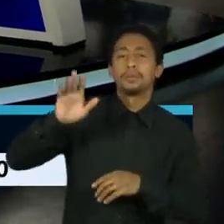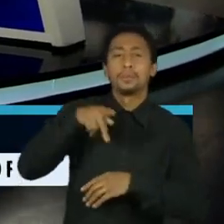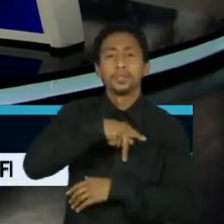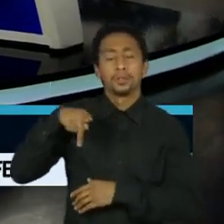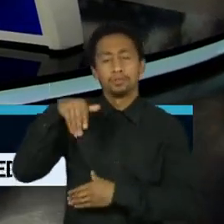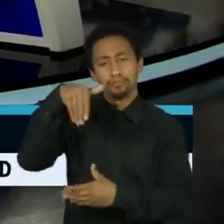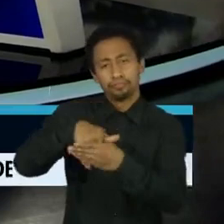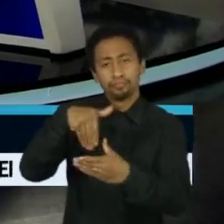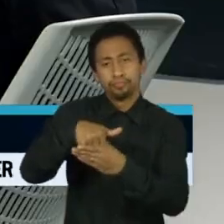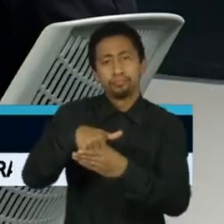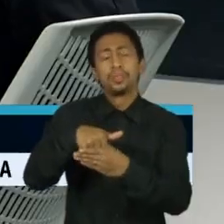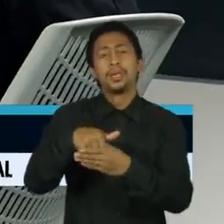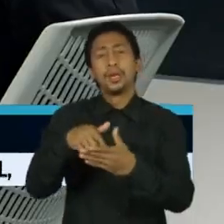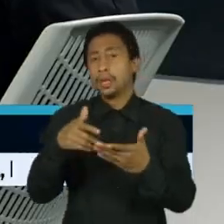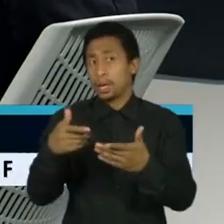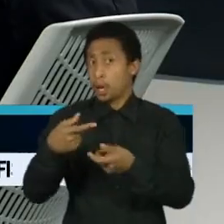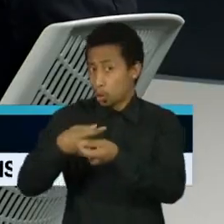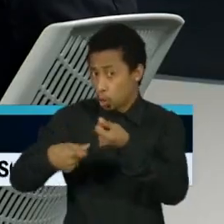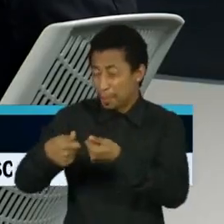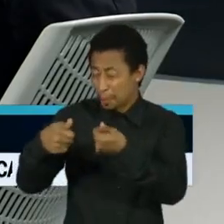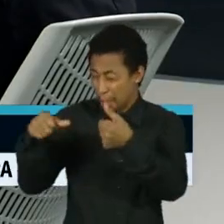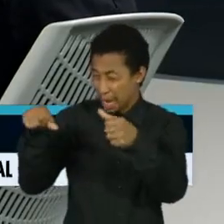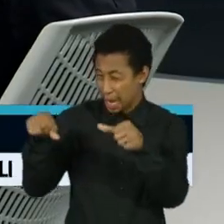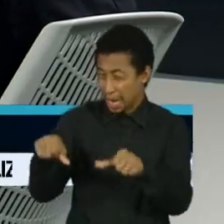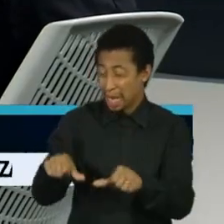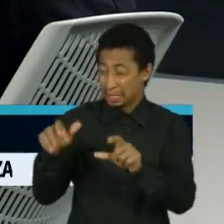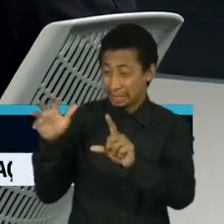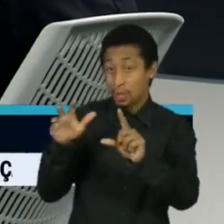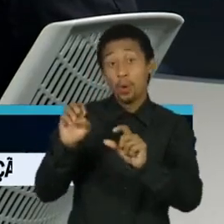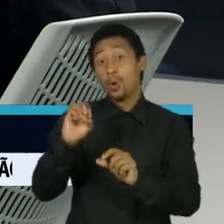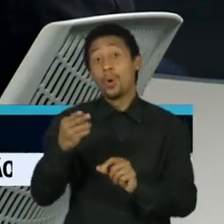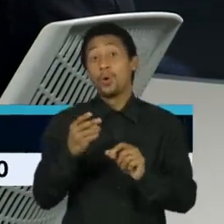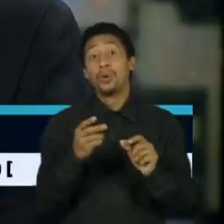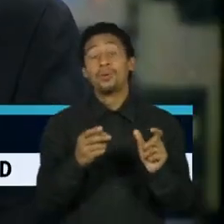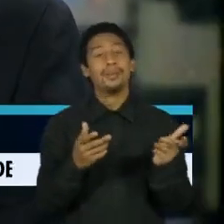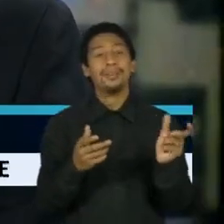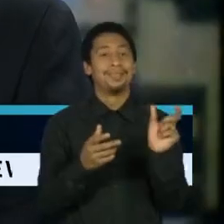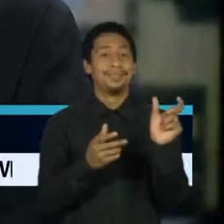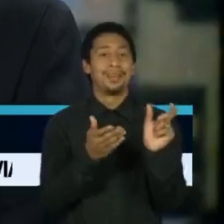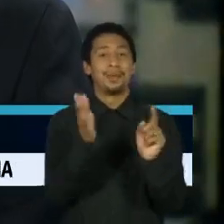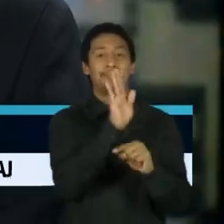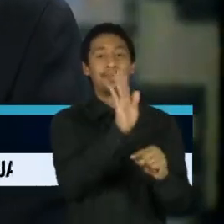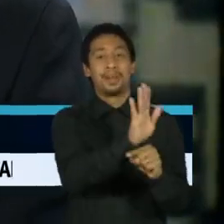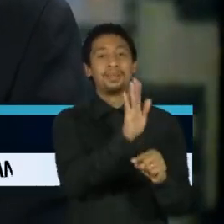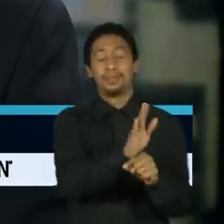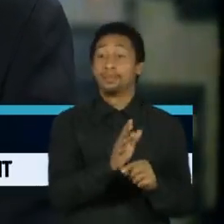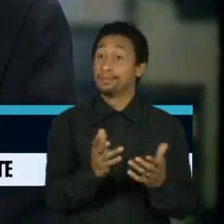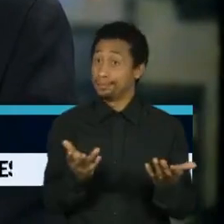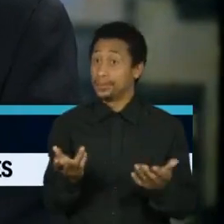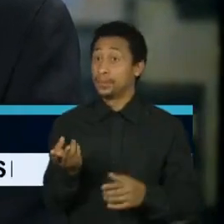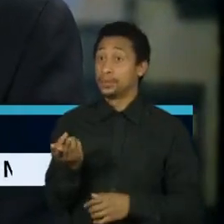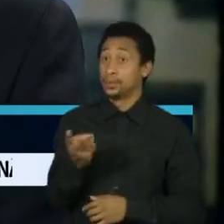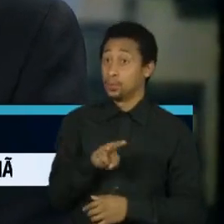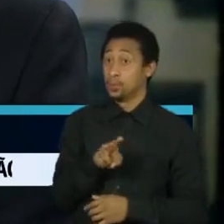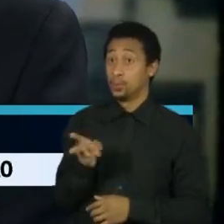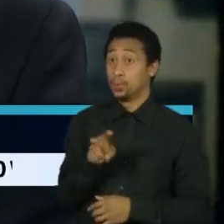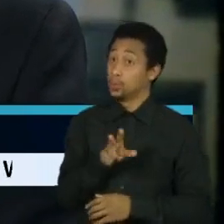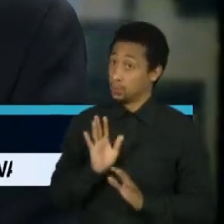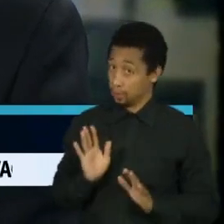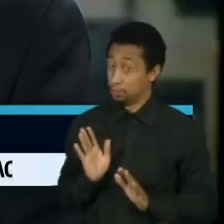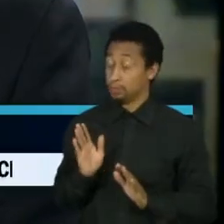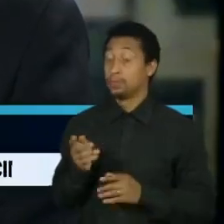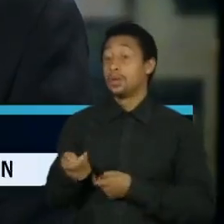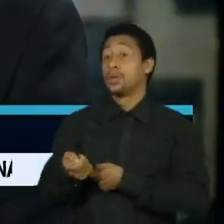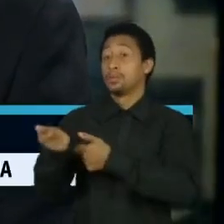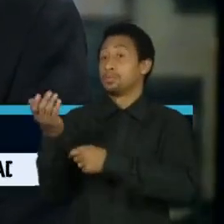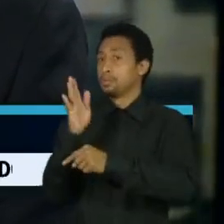que tem castigado o país, os brasileiros, ou o Auxílio Brasil? Eu acho que os dois, né? Quer dizer, eu acho que o Auxílio Brasil